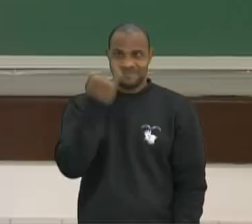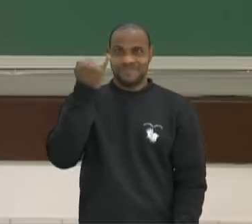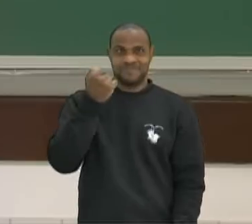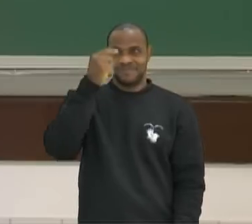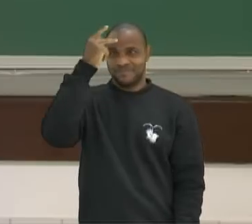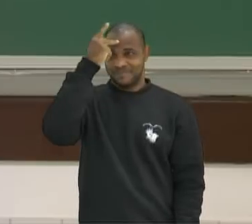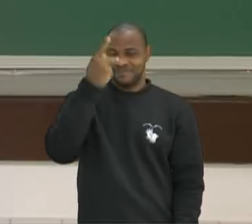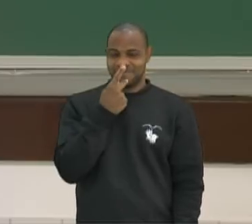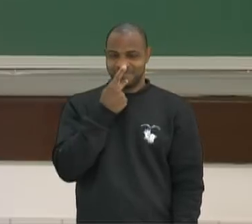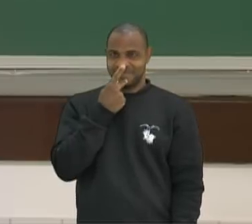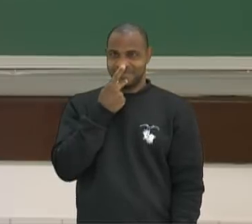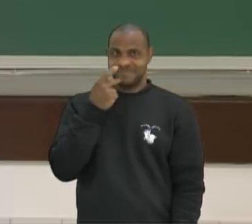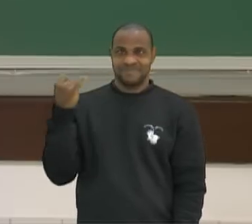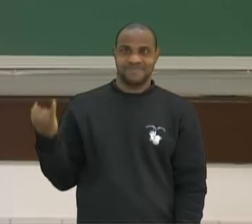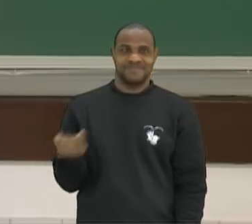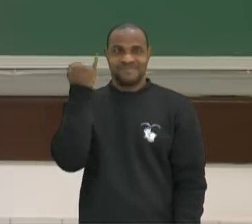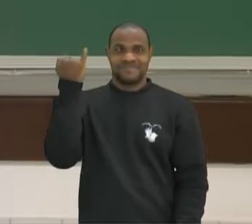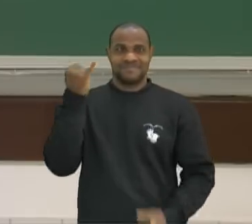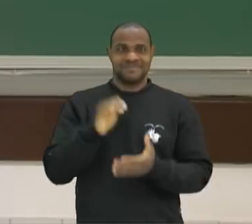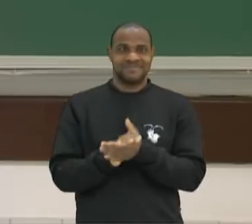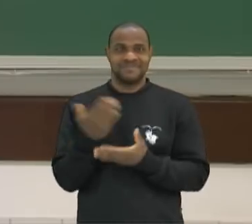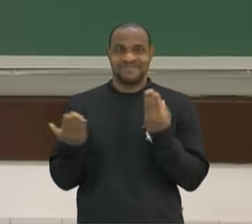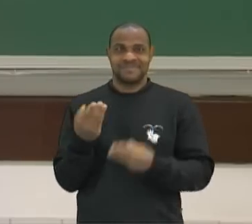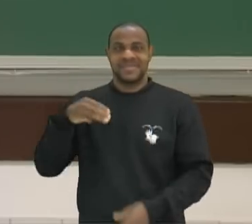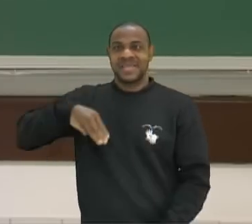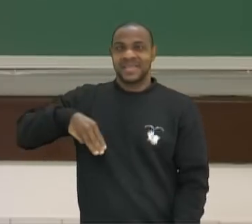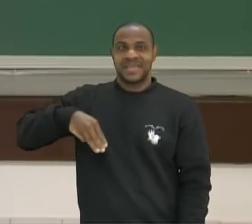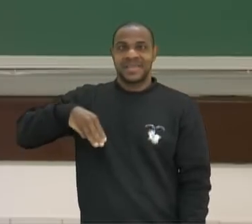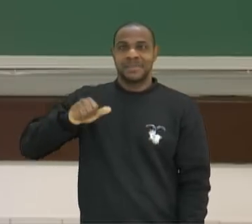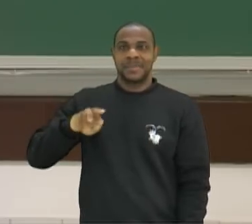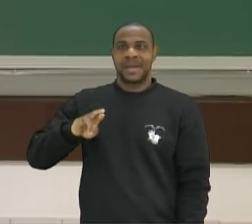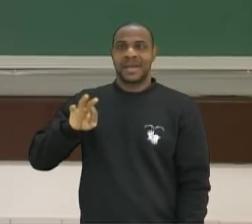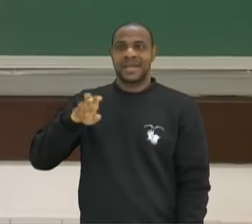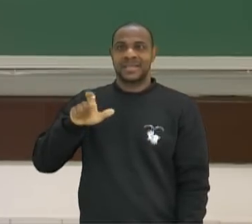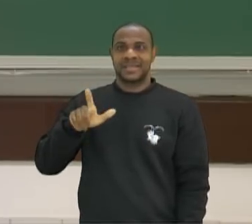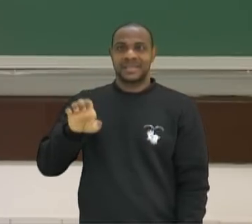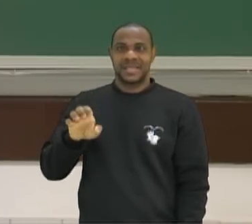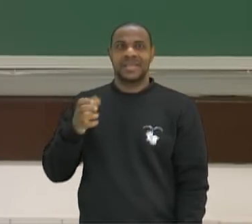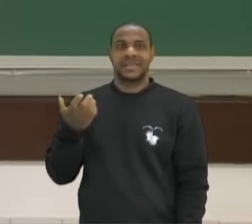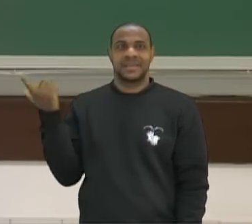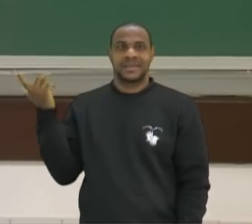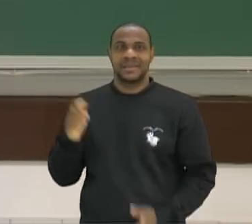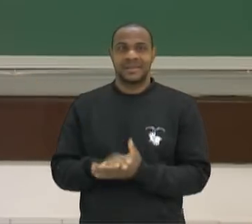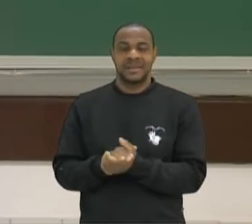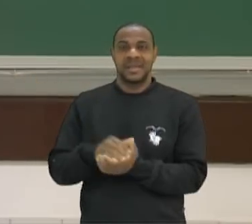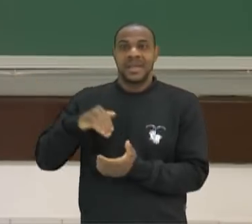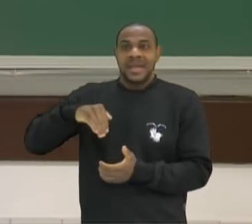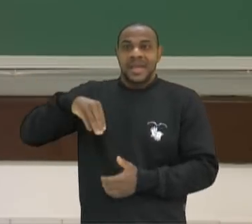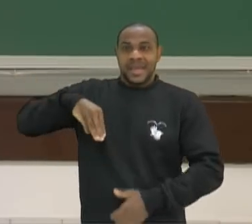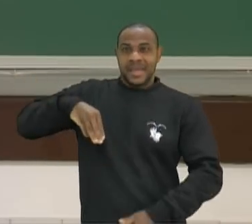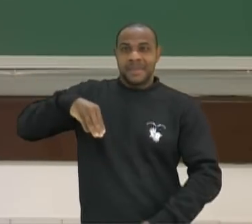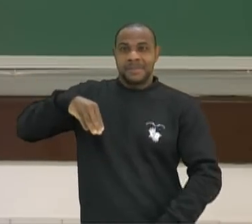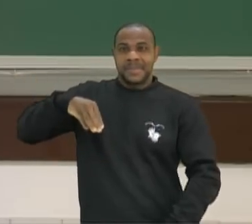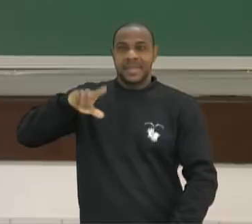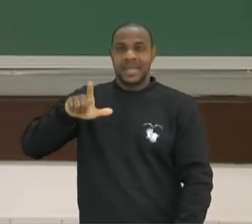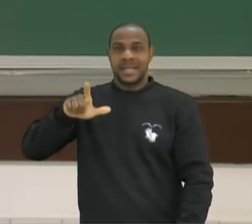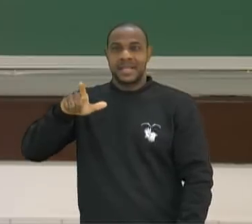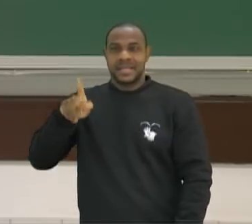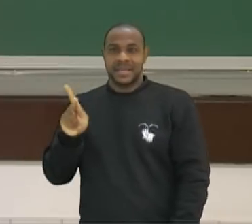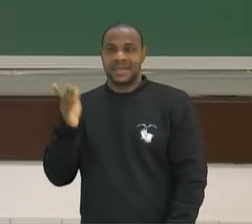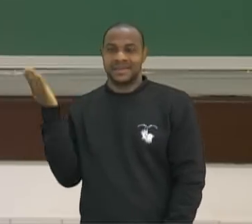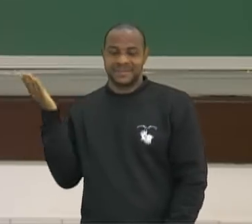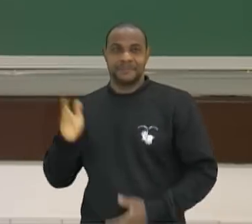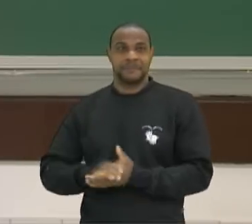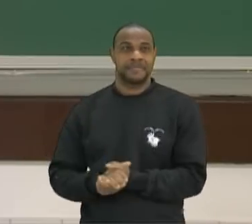Martin Luther King. So, let's go? Yes, teacher! Great! Mas antes de mais nada,